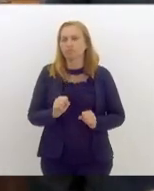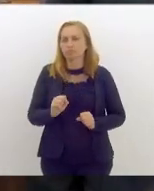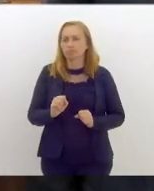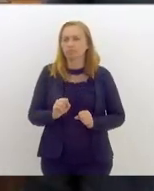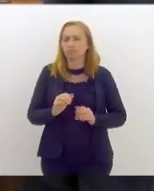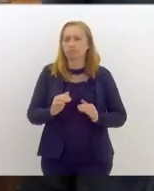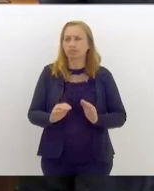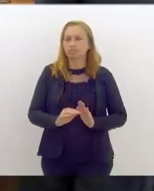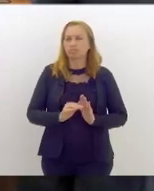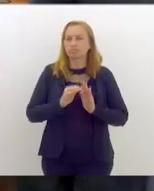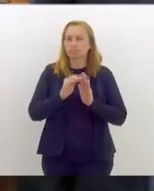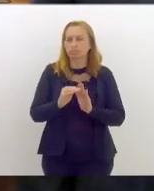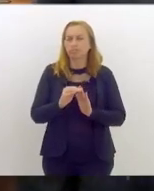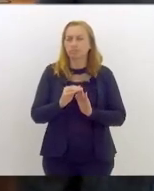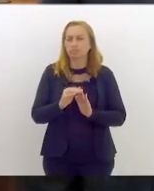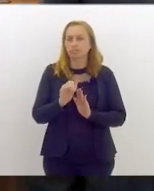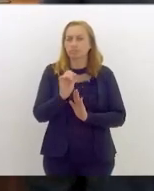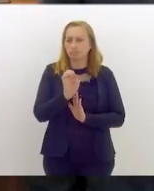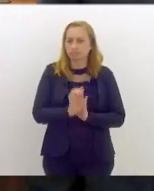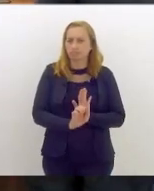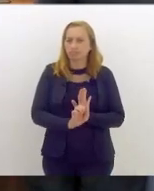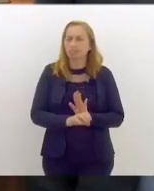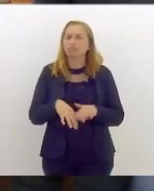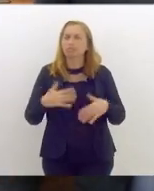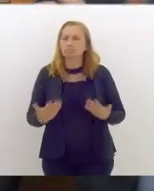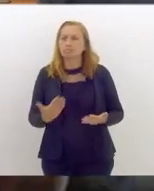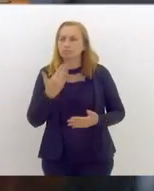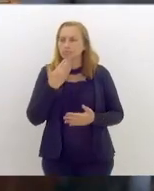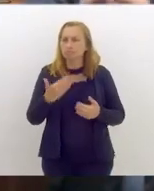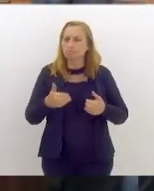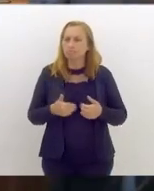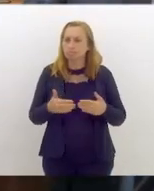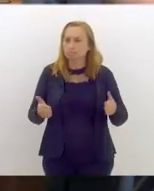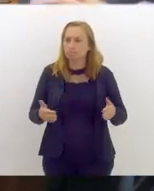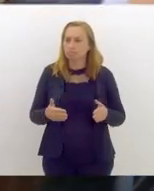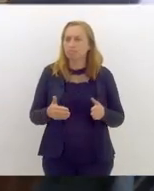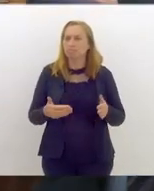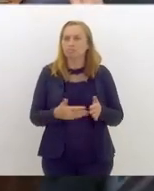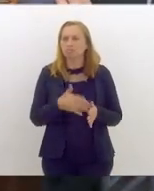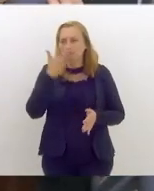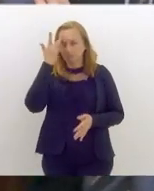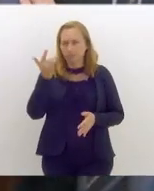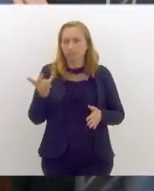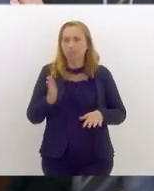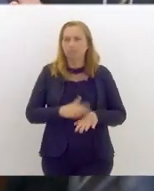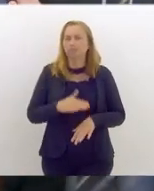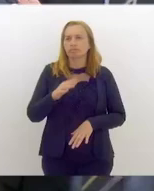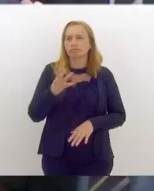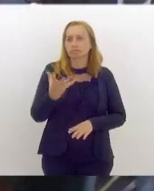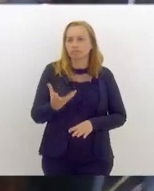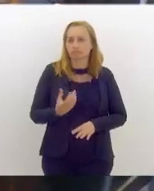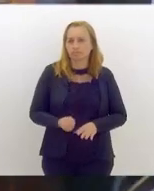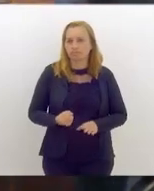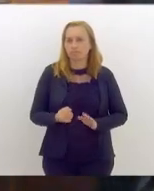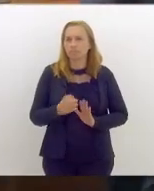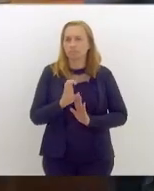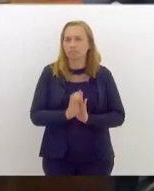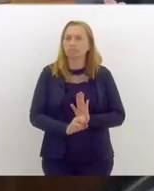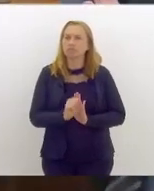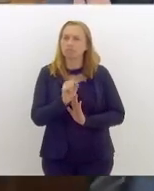supressivo então com a silêncio está sugerindo Abrir até amanhã para receber mais emendas supressivas bom